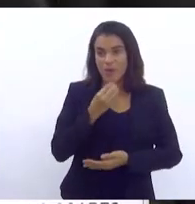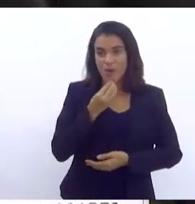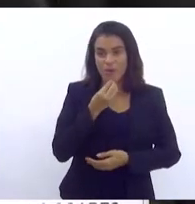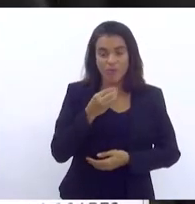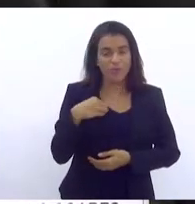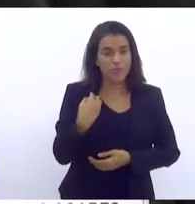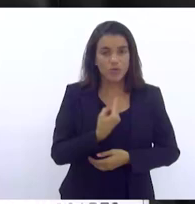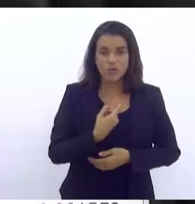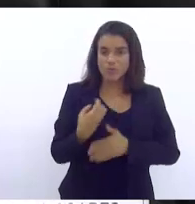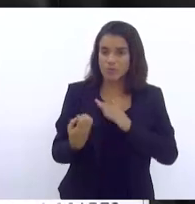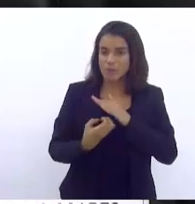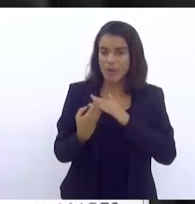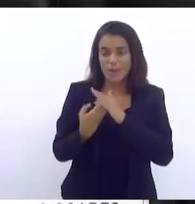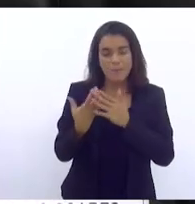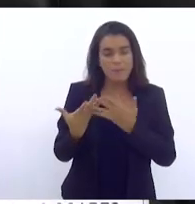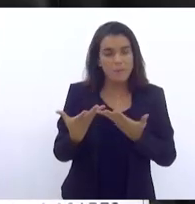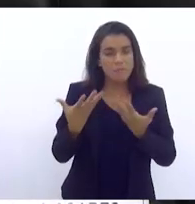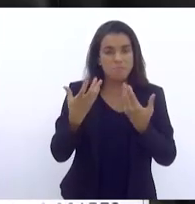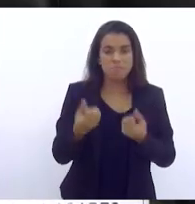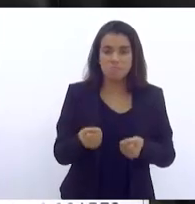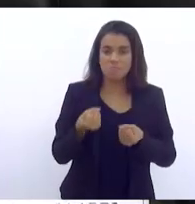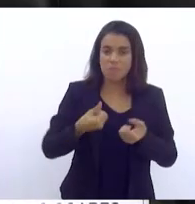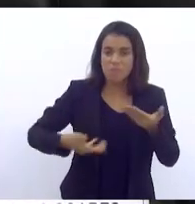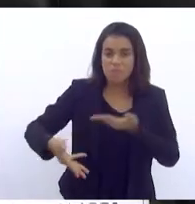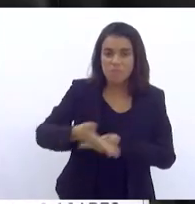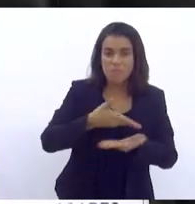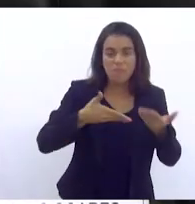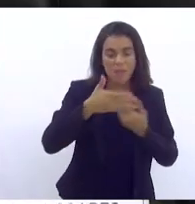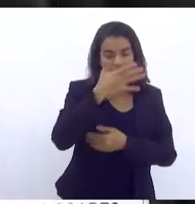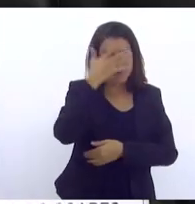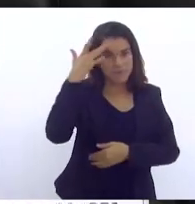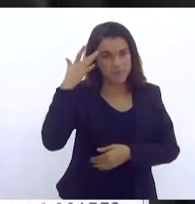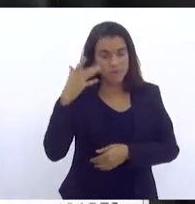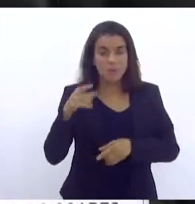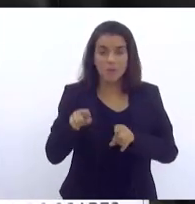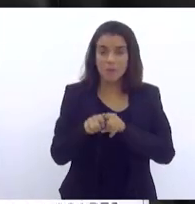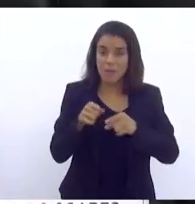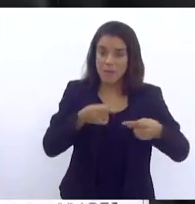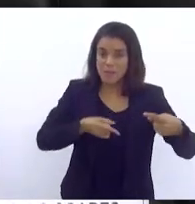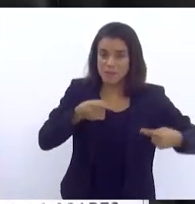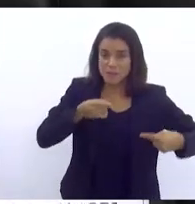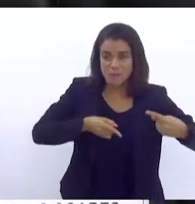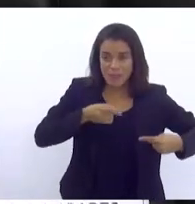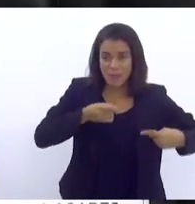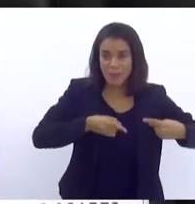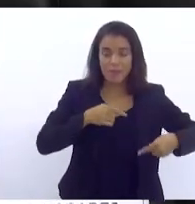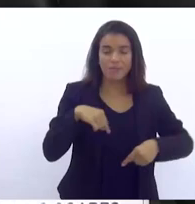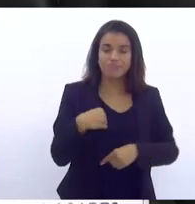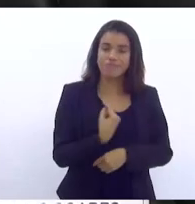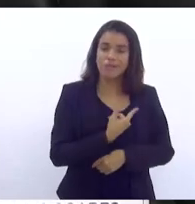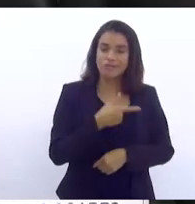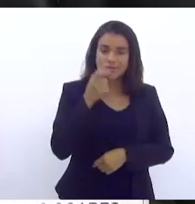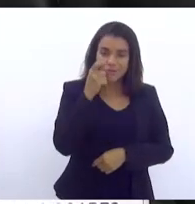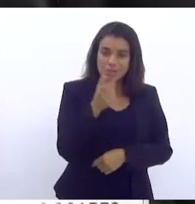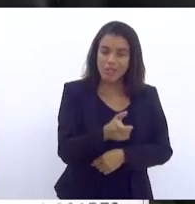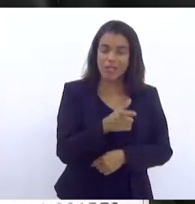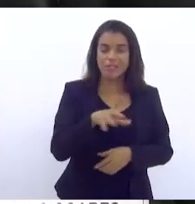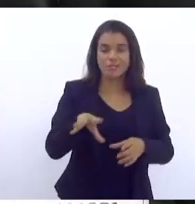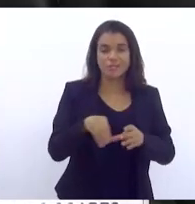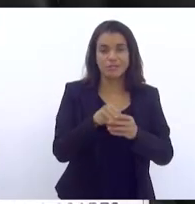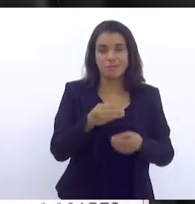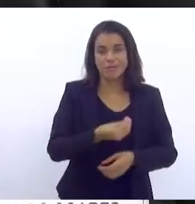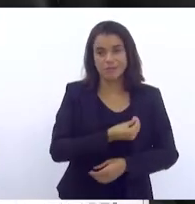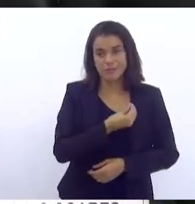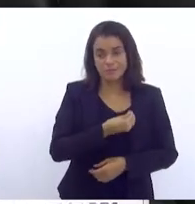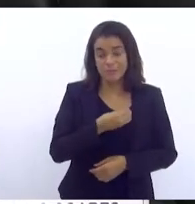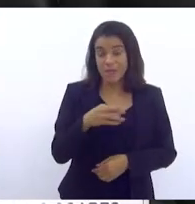uma empresa totalmente inclusiva Gostamos de estar com as pessoas entendeu esses debates são coisas que nós estamos totalmente interessados em participar